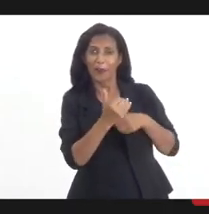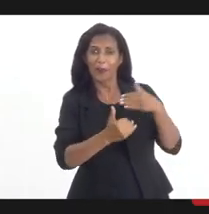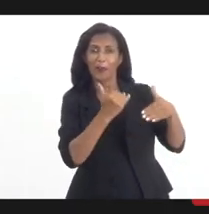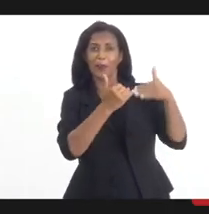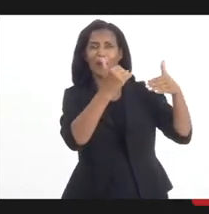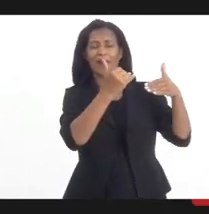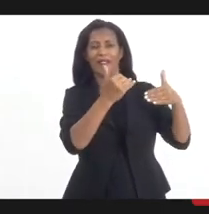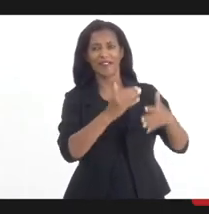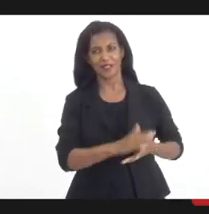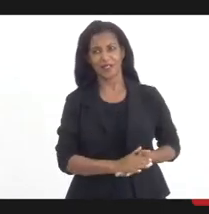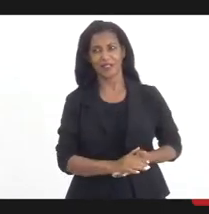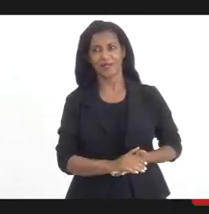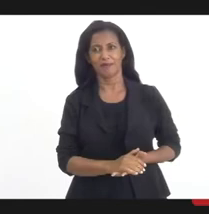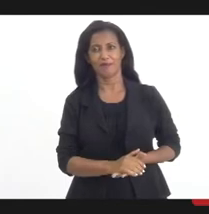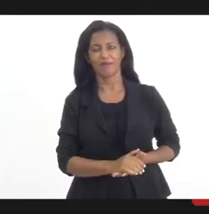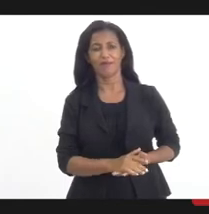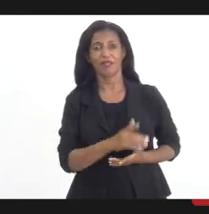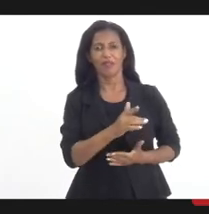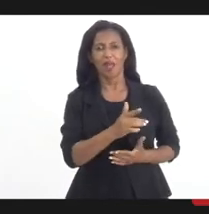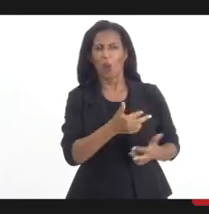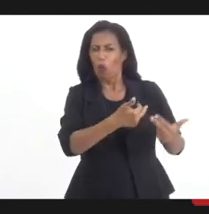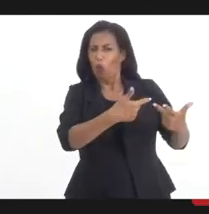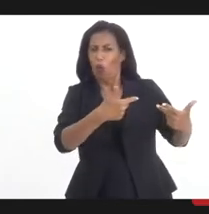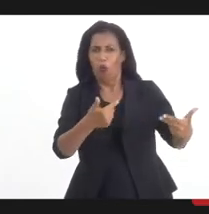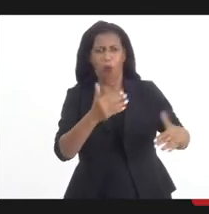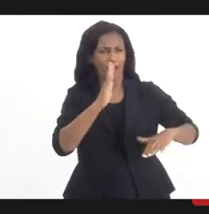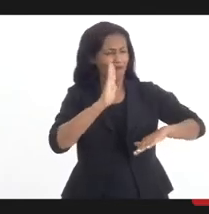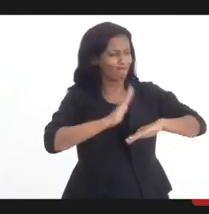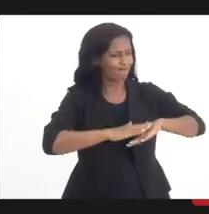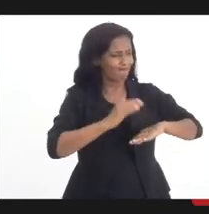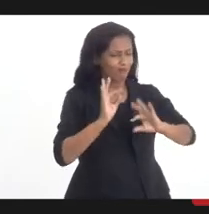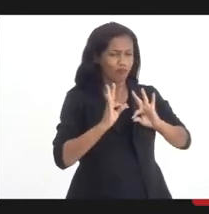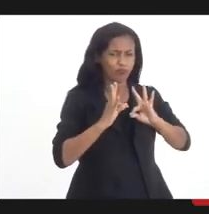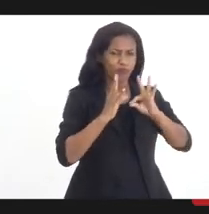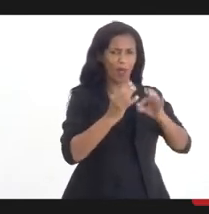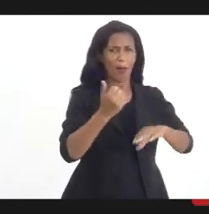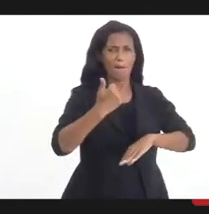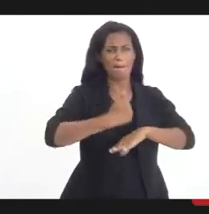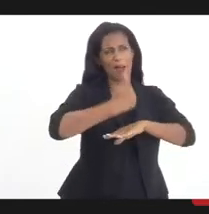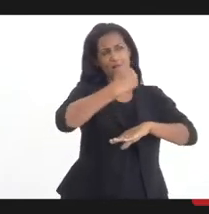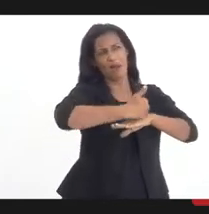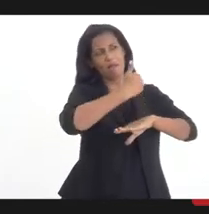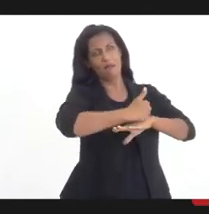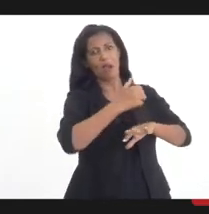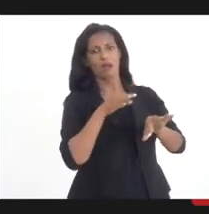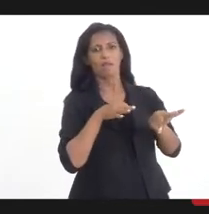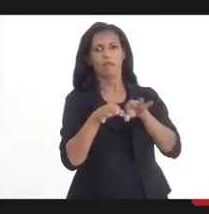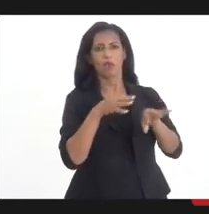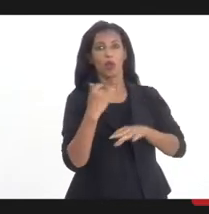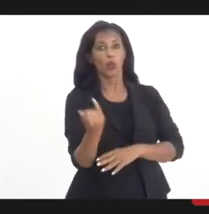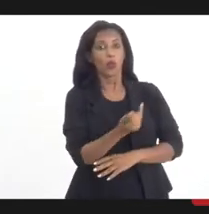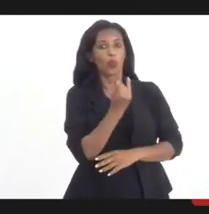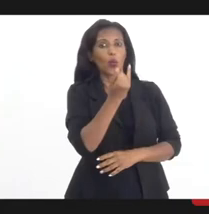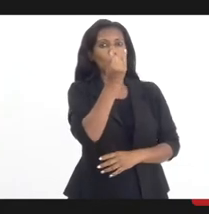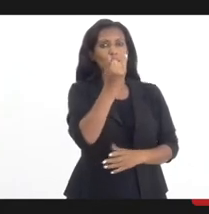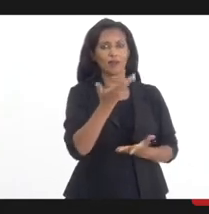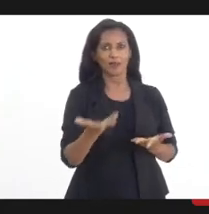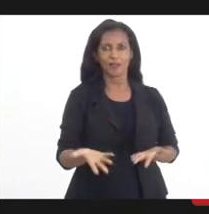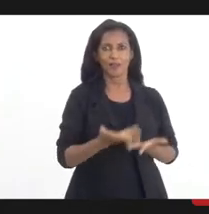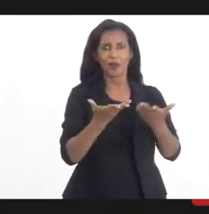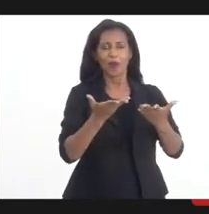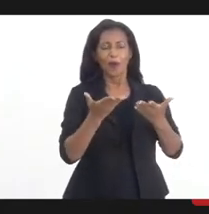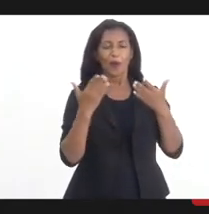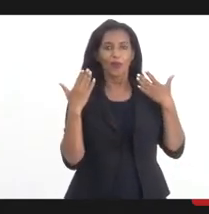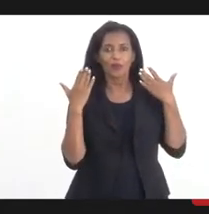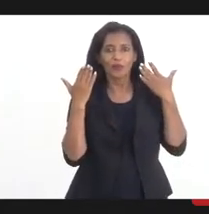instituição universitária, ultra qualificada, pioneira em vários projetos importantes, sem dúvida alguma, quando